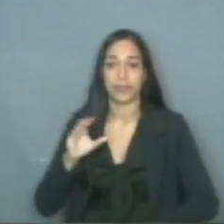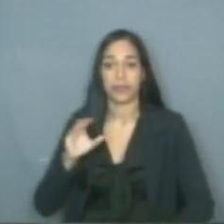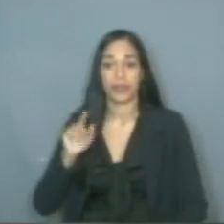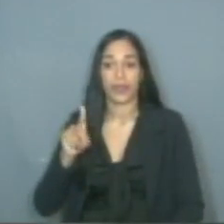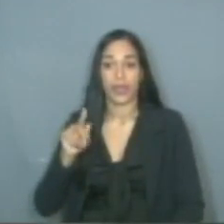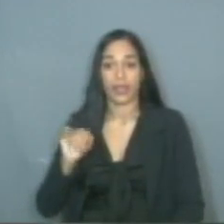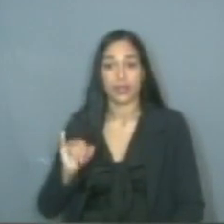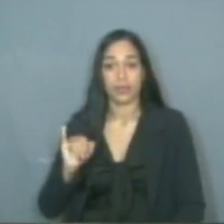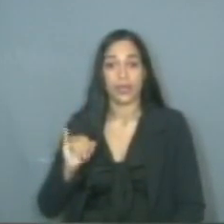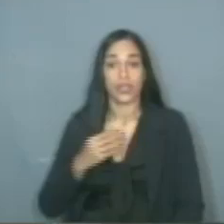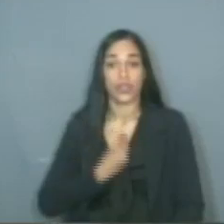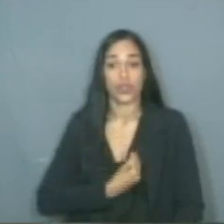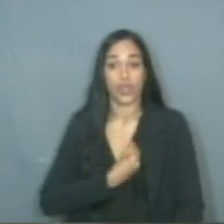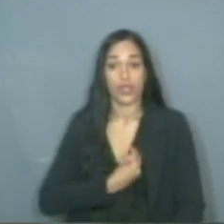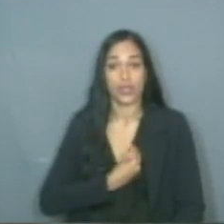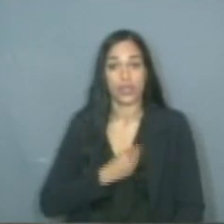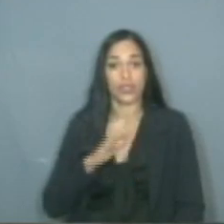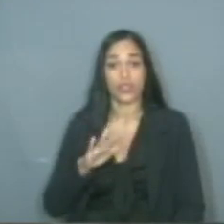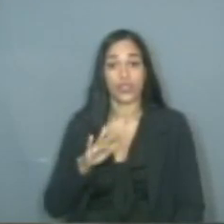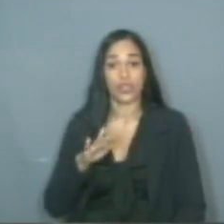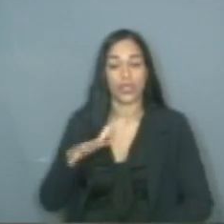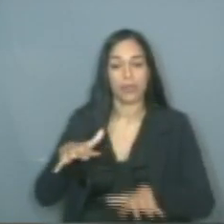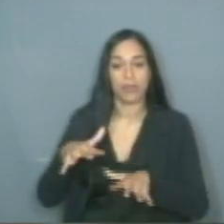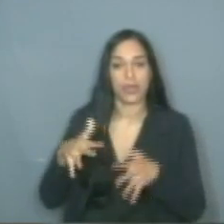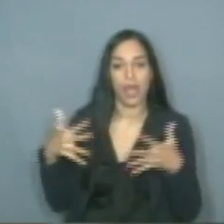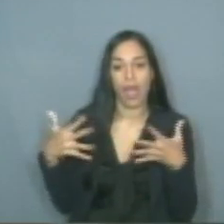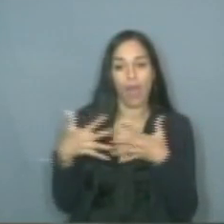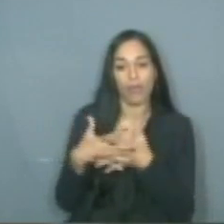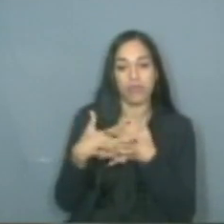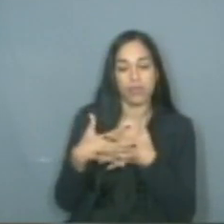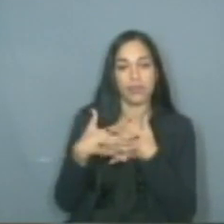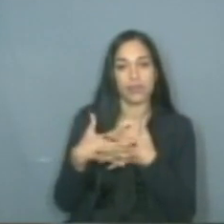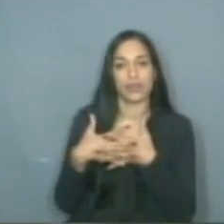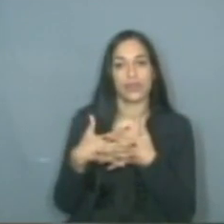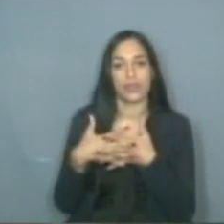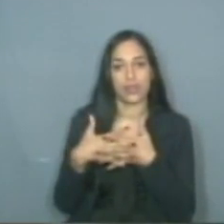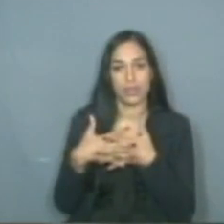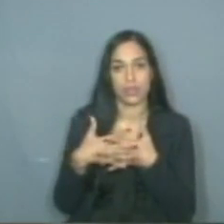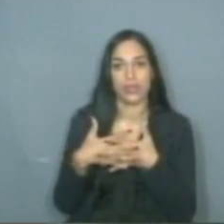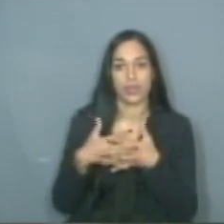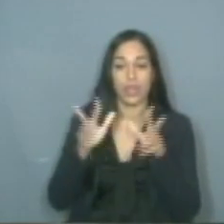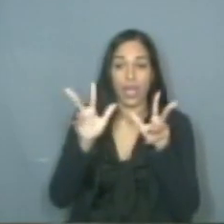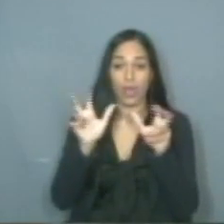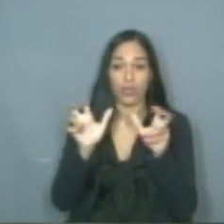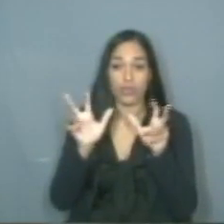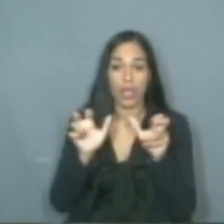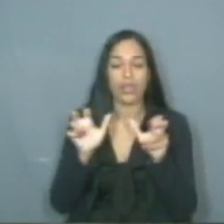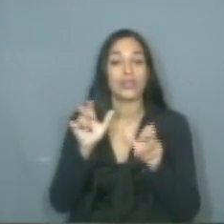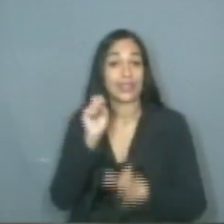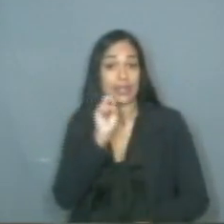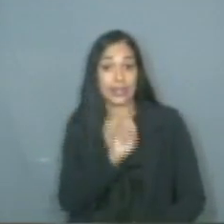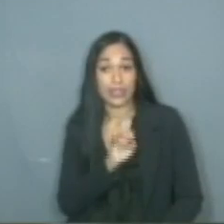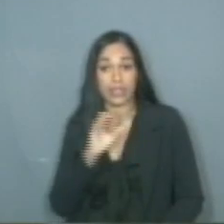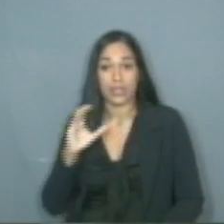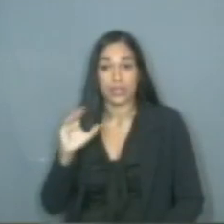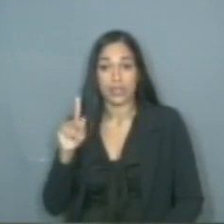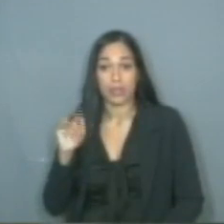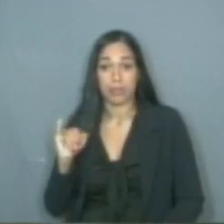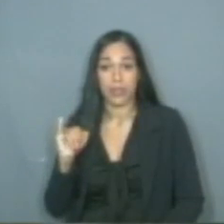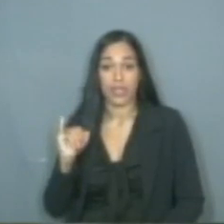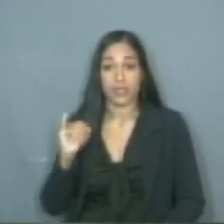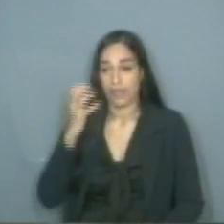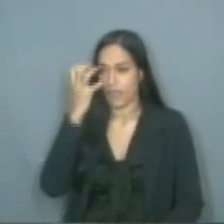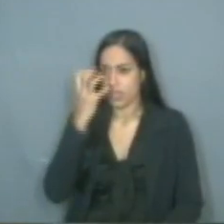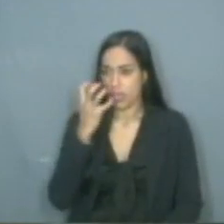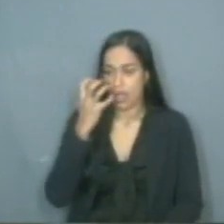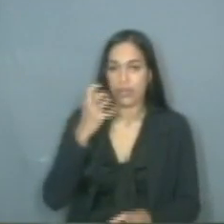só existe para confundir os fatos. Se essa fosse uma CPI séria, ela seria